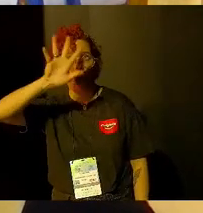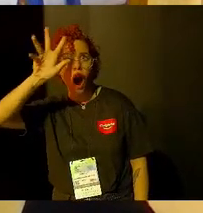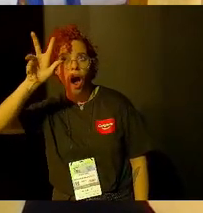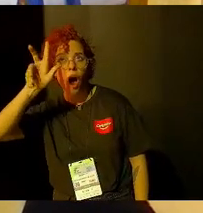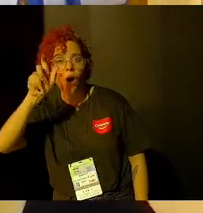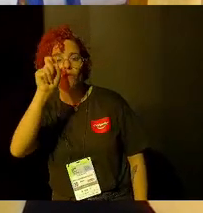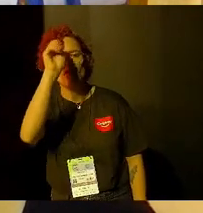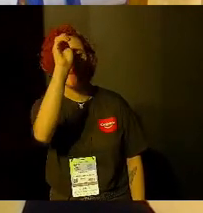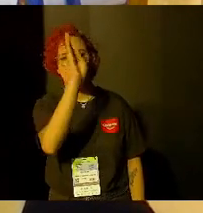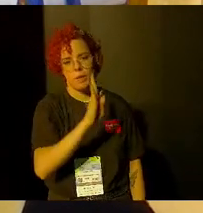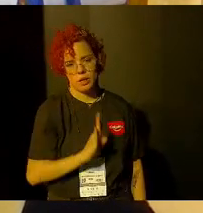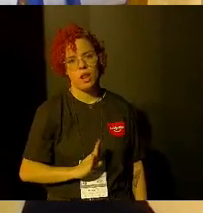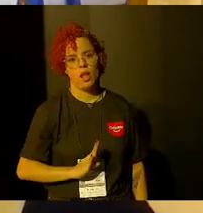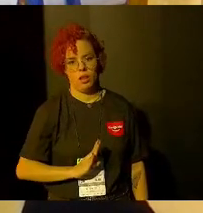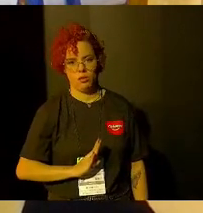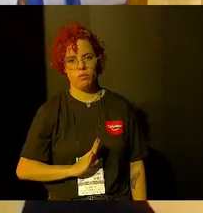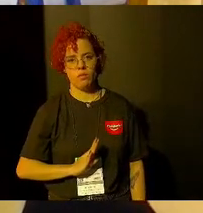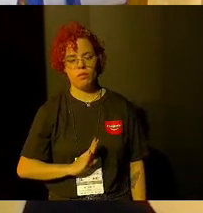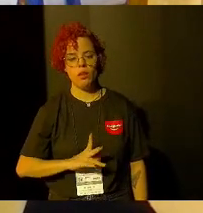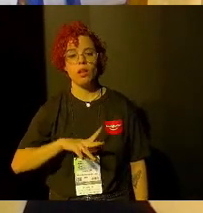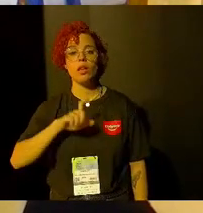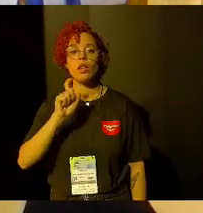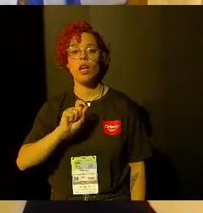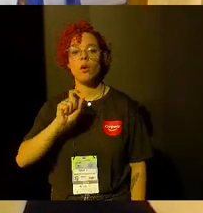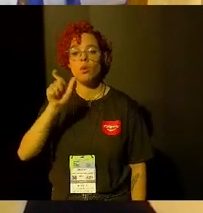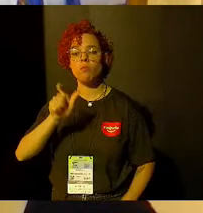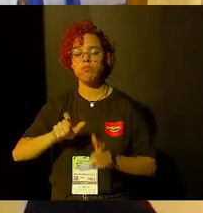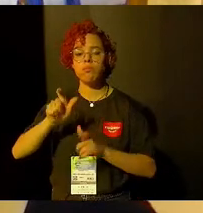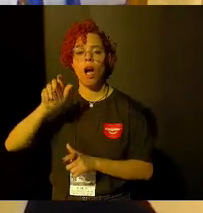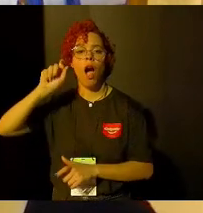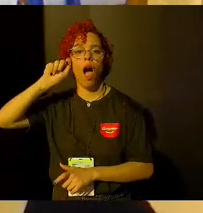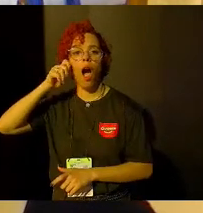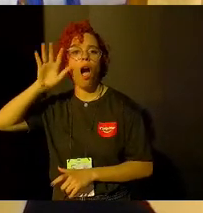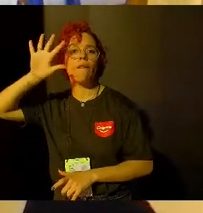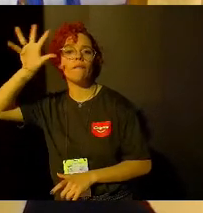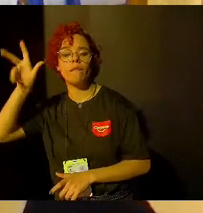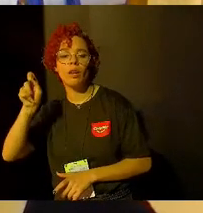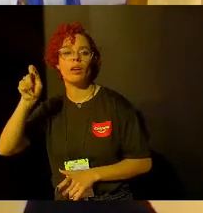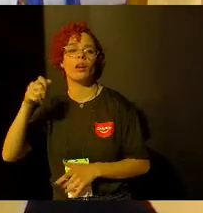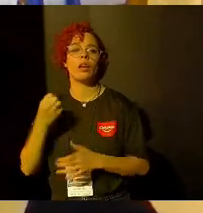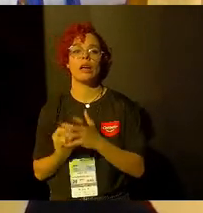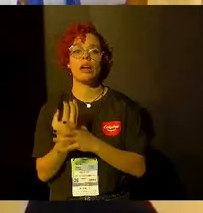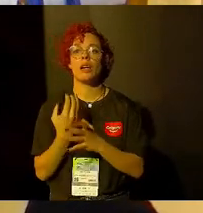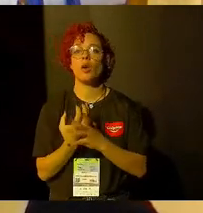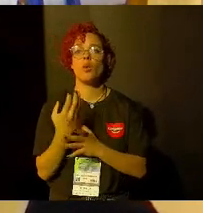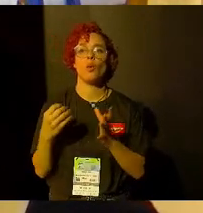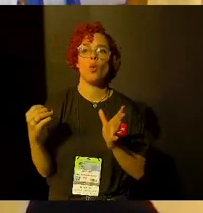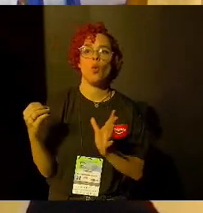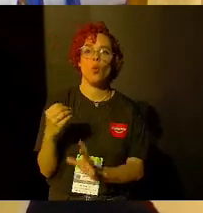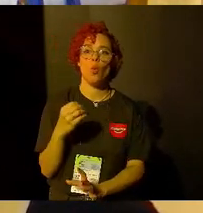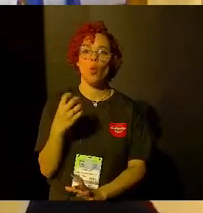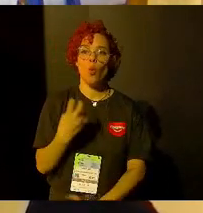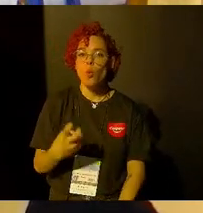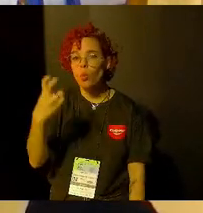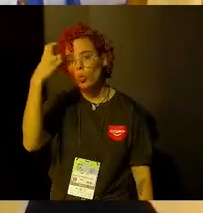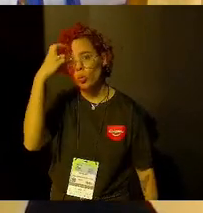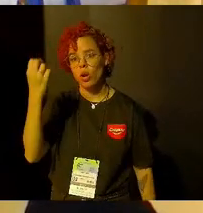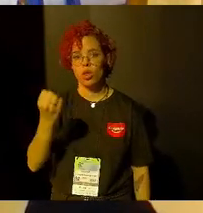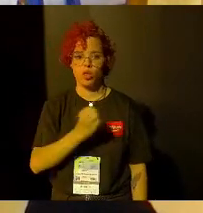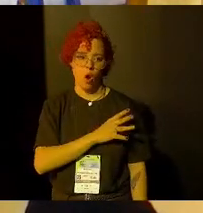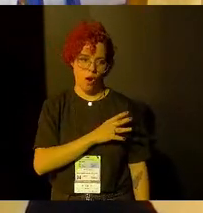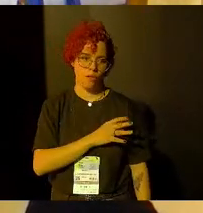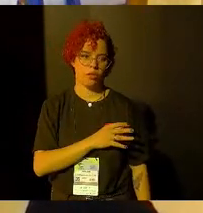genuinamente que eram os africanos africanos trazidos dentro do Brasil criando uma nova cultura já que tava vindo gente de todos os cantos